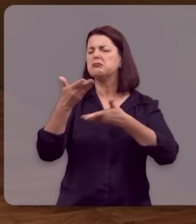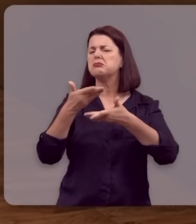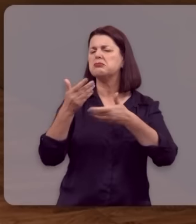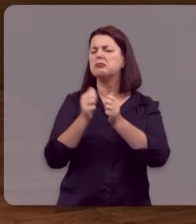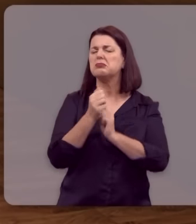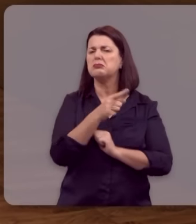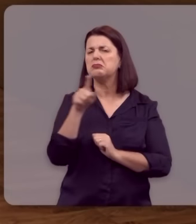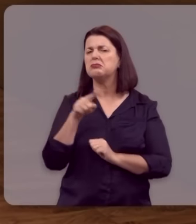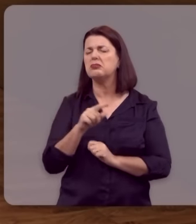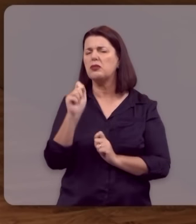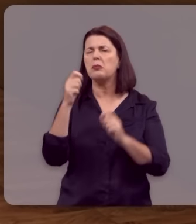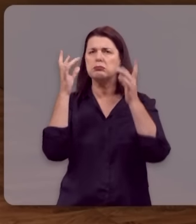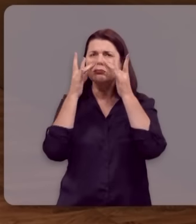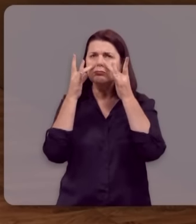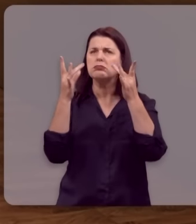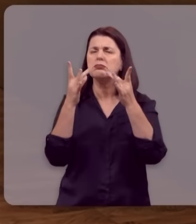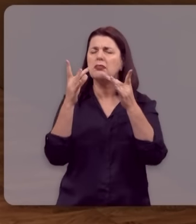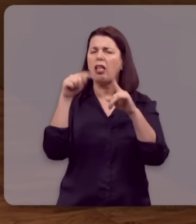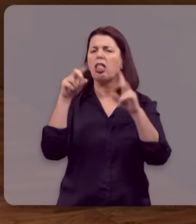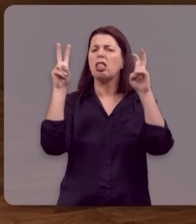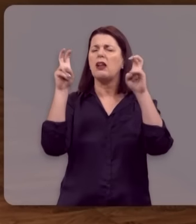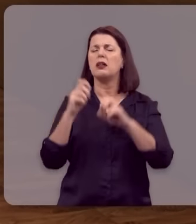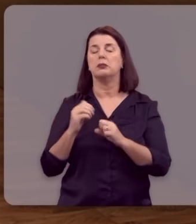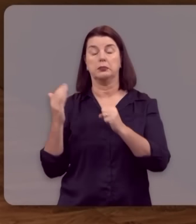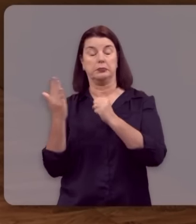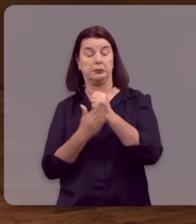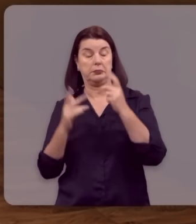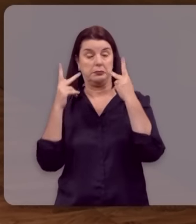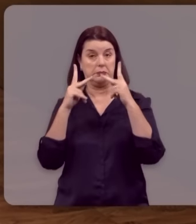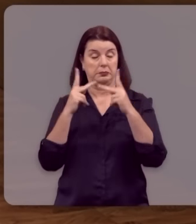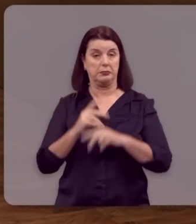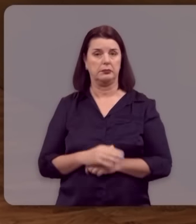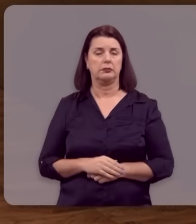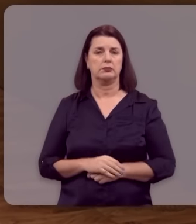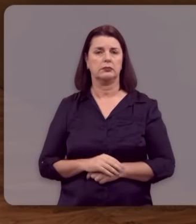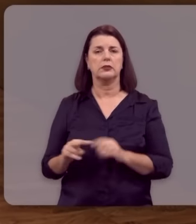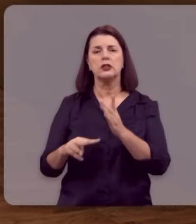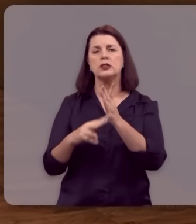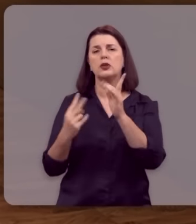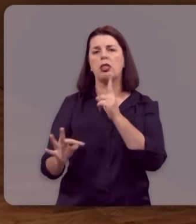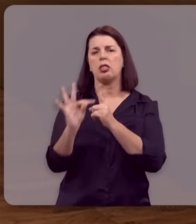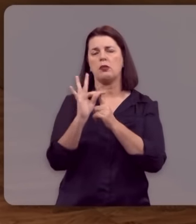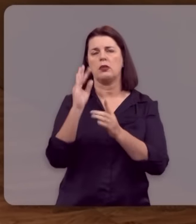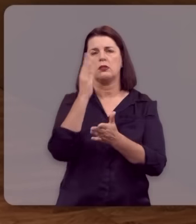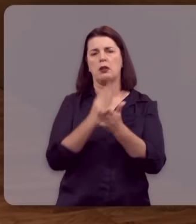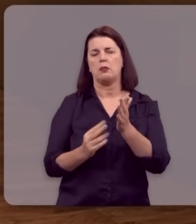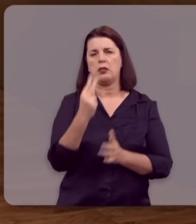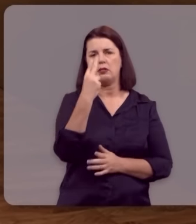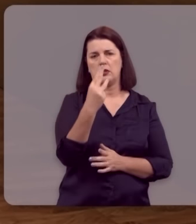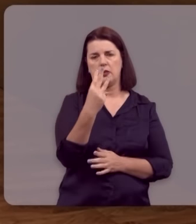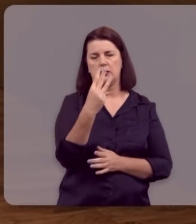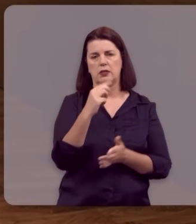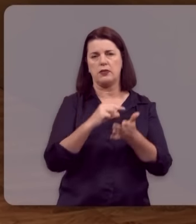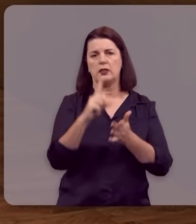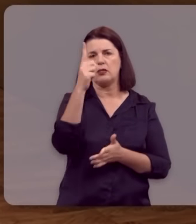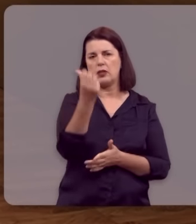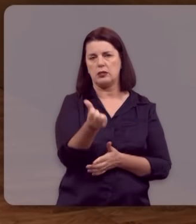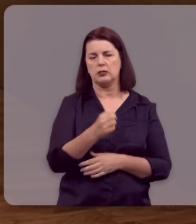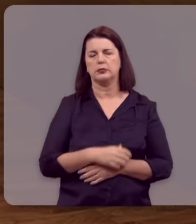compartilhar com você e você dar atenção a esse tema. Nós vamos basear esta mensagem em 2 Timóteo capítulo 3,